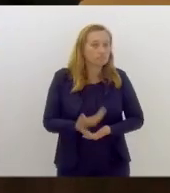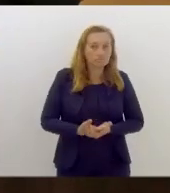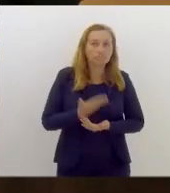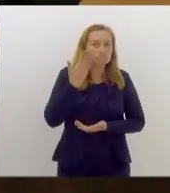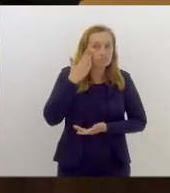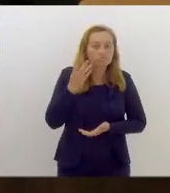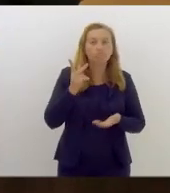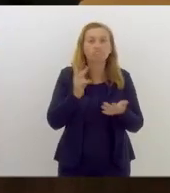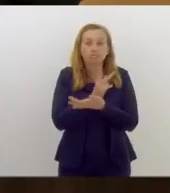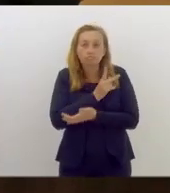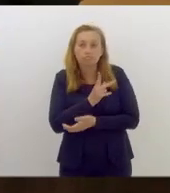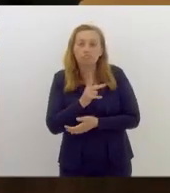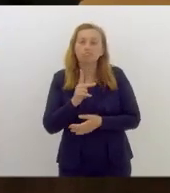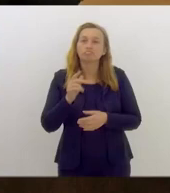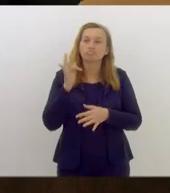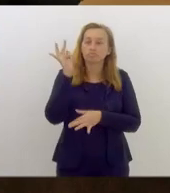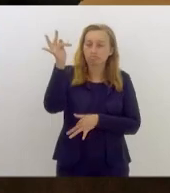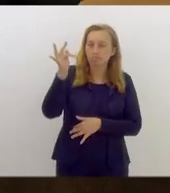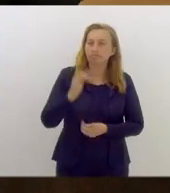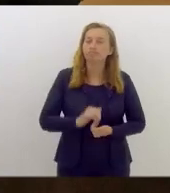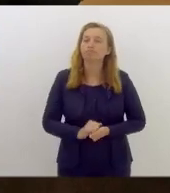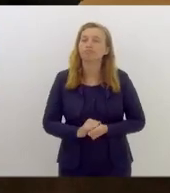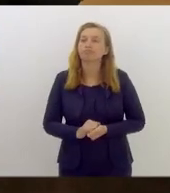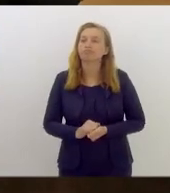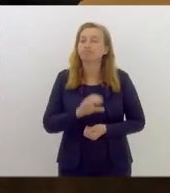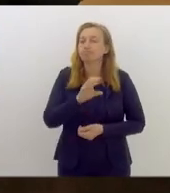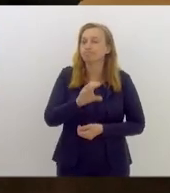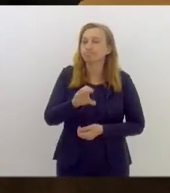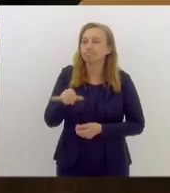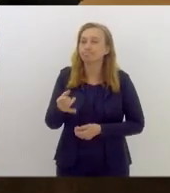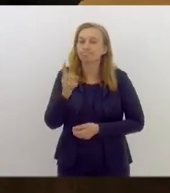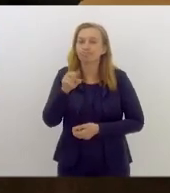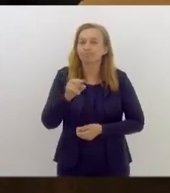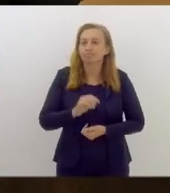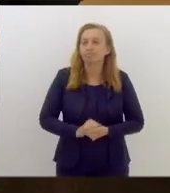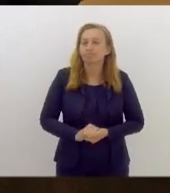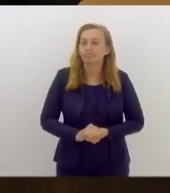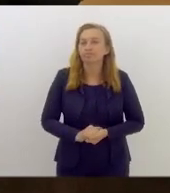algo que tem a ver com o nosso futuro. O parecer da CCJ é